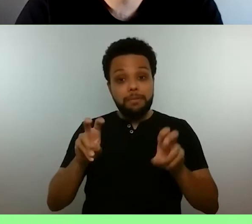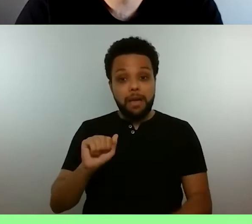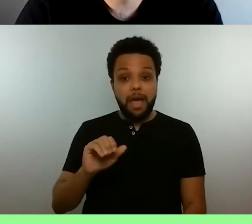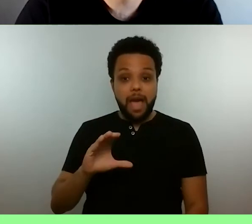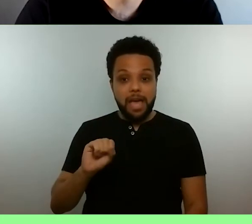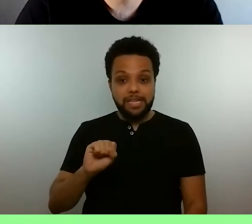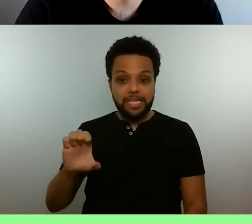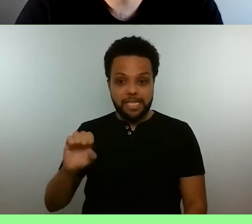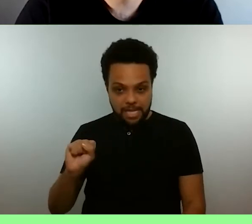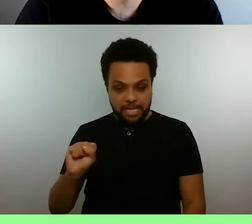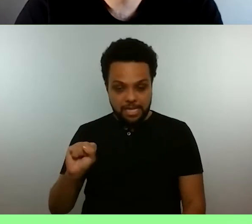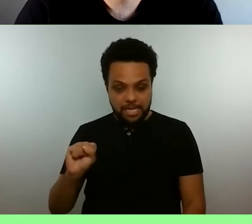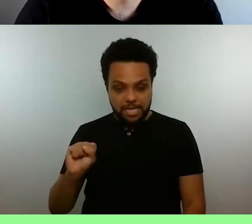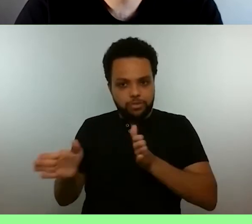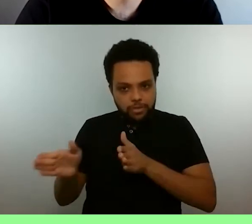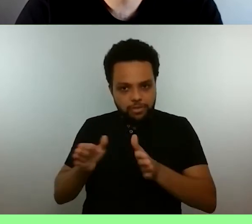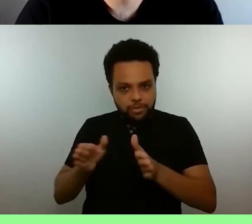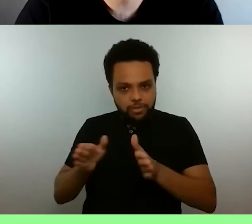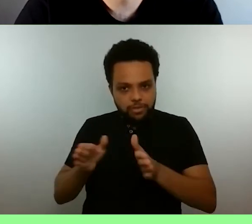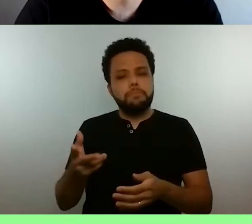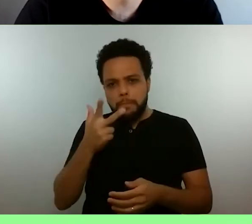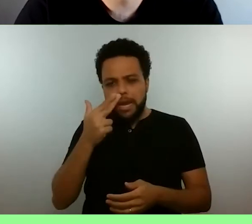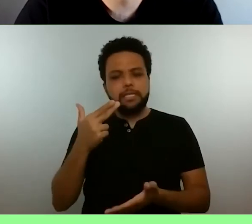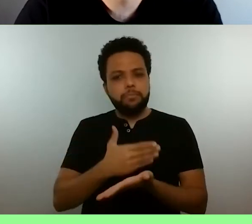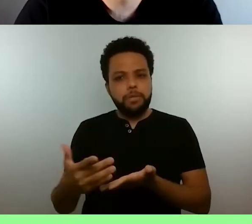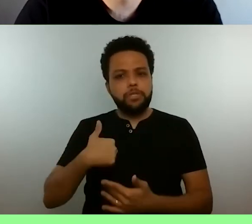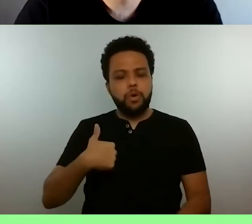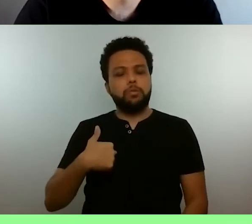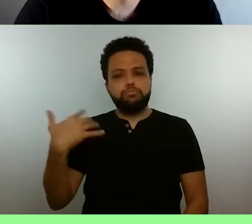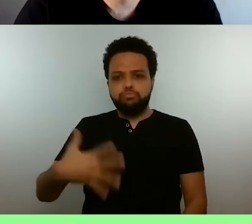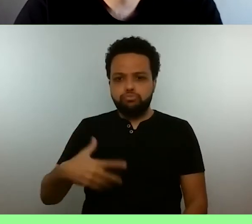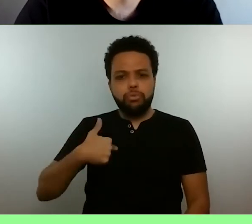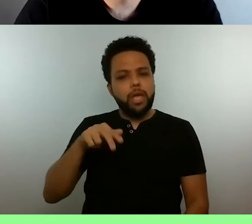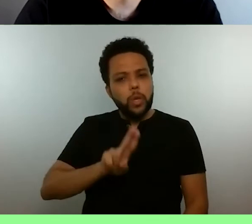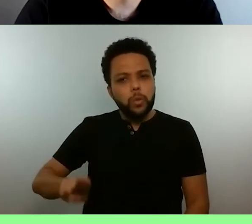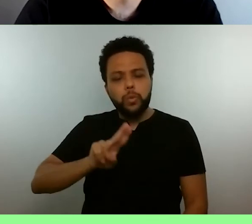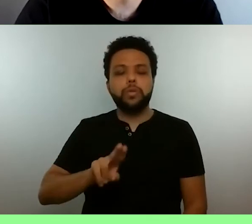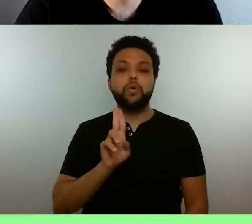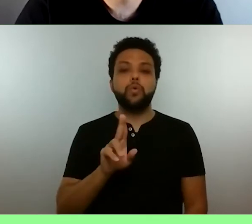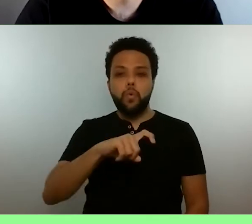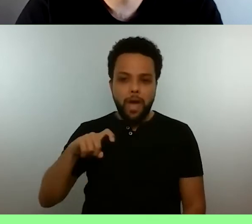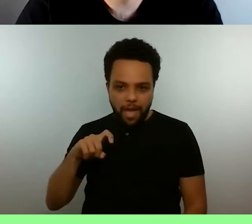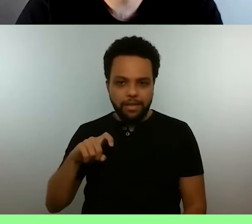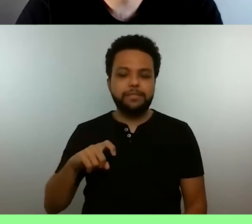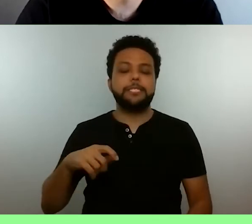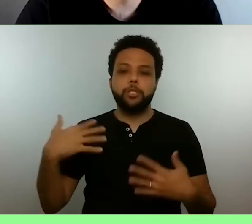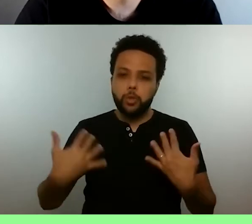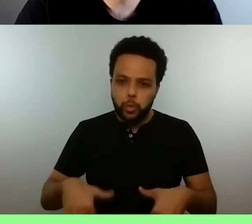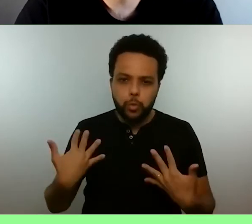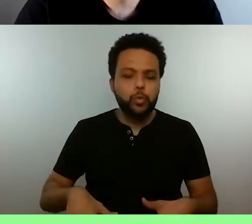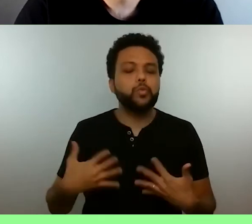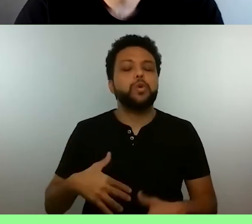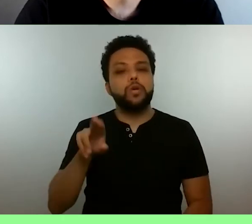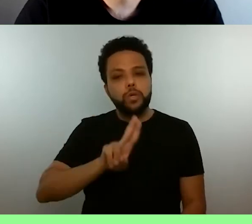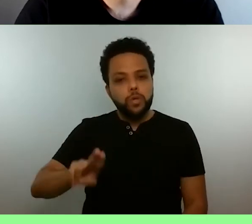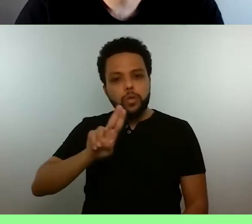pela questão da minha própria vivência. E comecei a estudar UX, design mesmo. Depois comecei